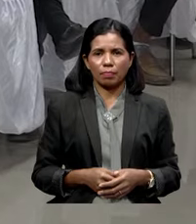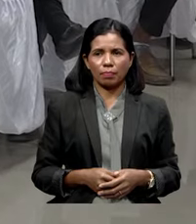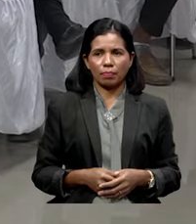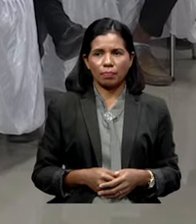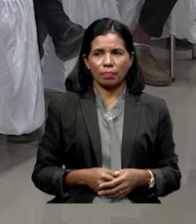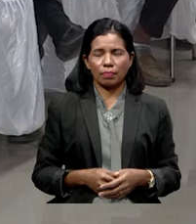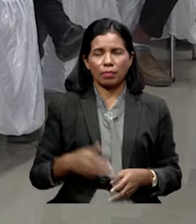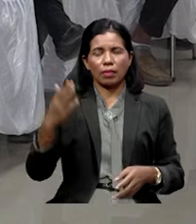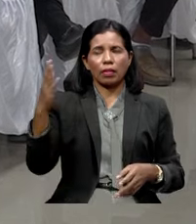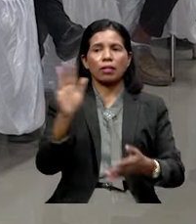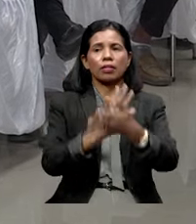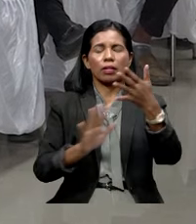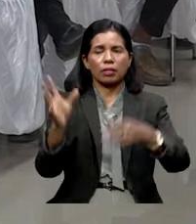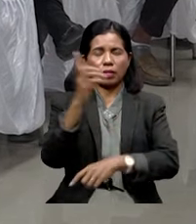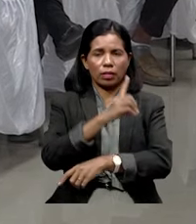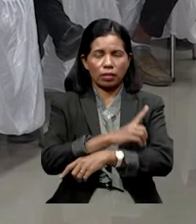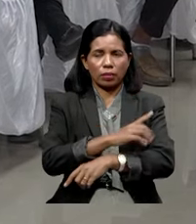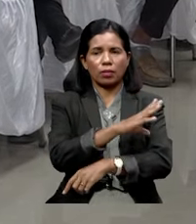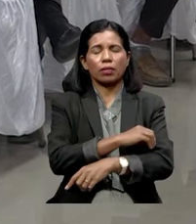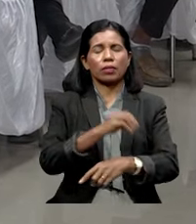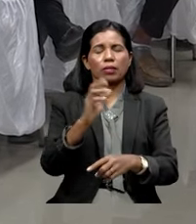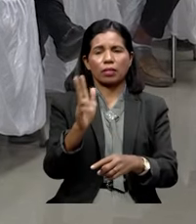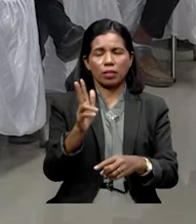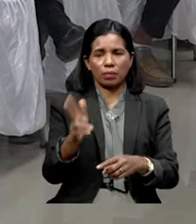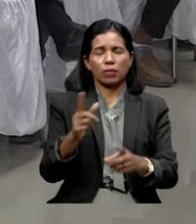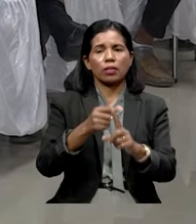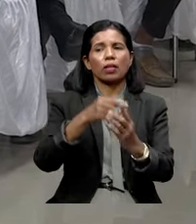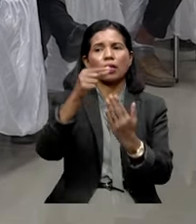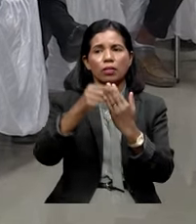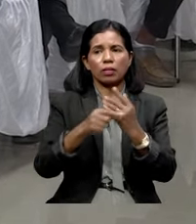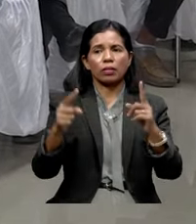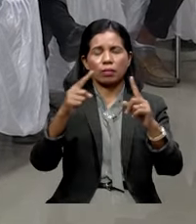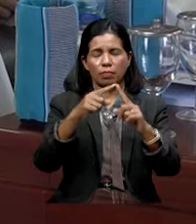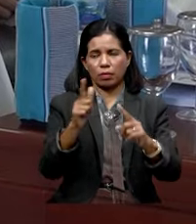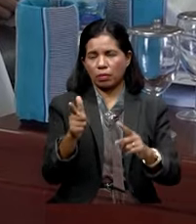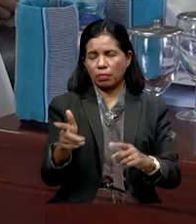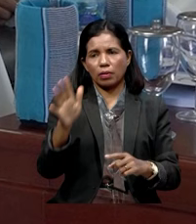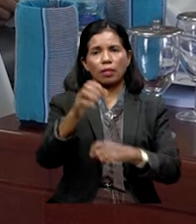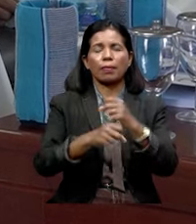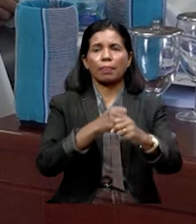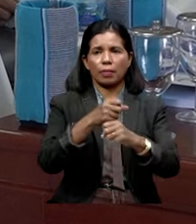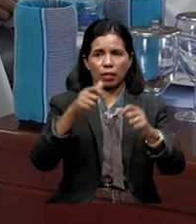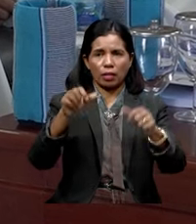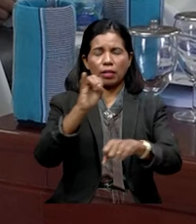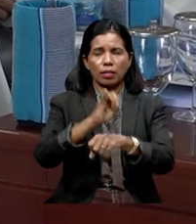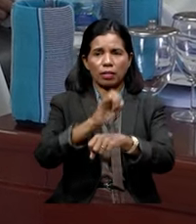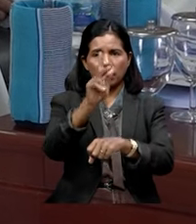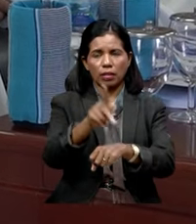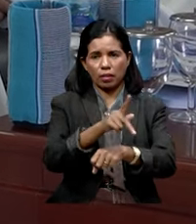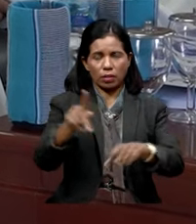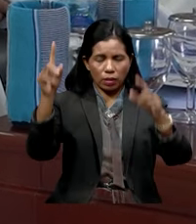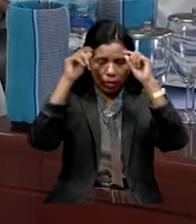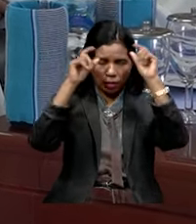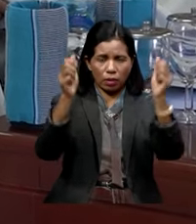Ia âmbito celebração Loron Consulta Popular 30 de agosto, Badala Ronores em Lima Tina, né? Igreja Católica